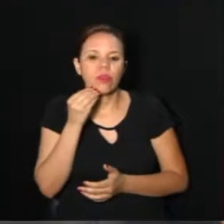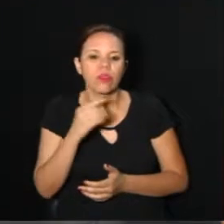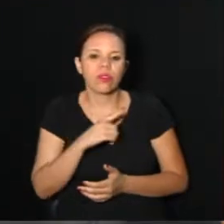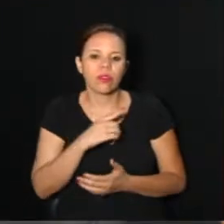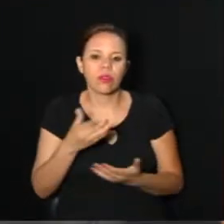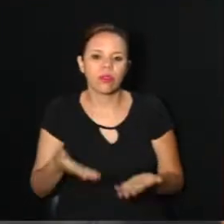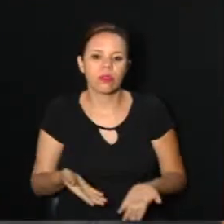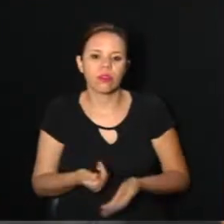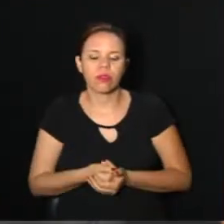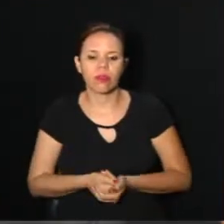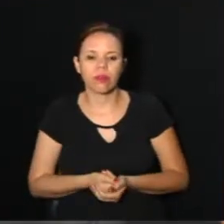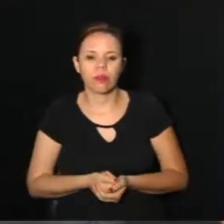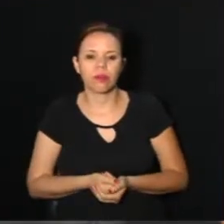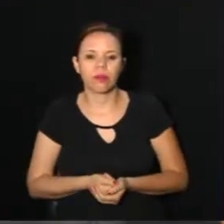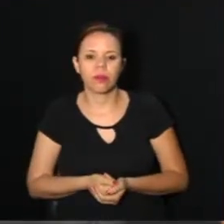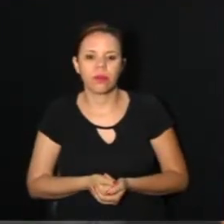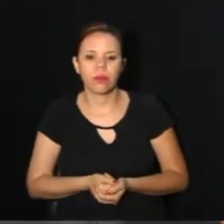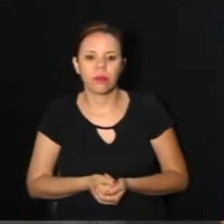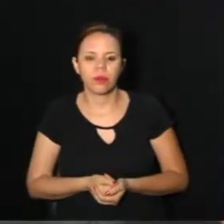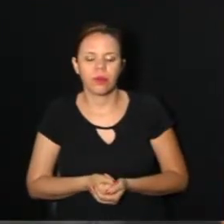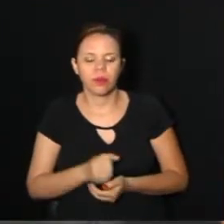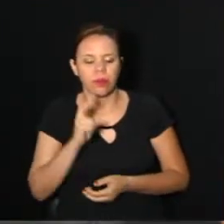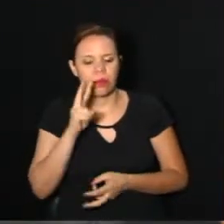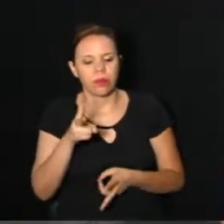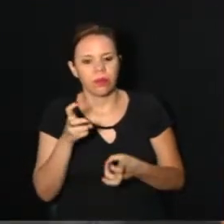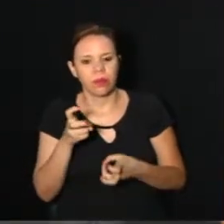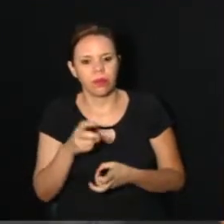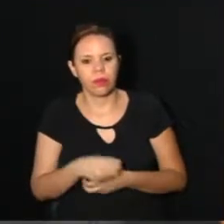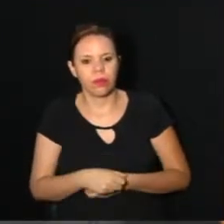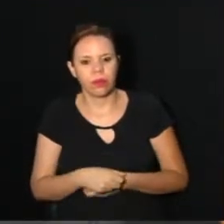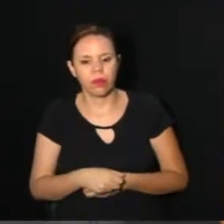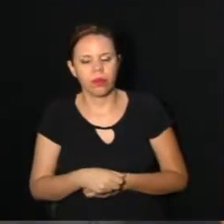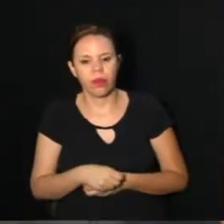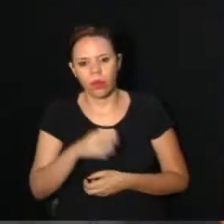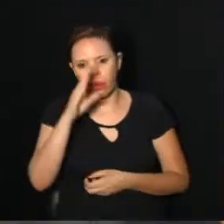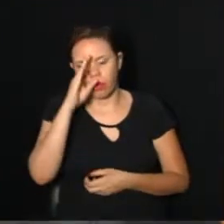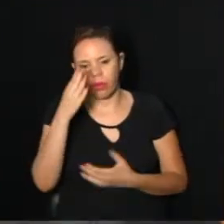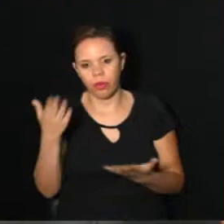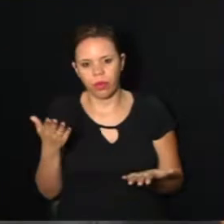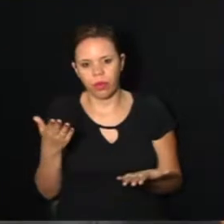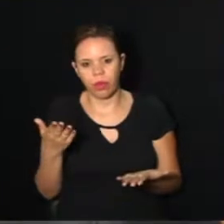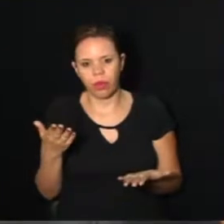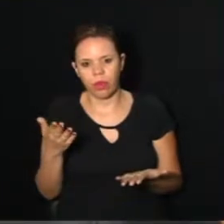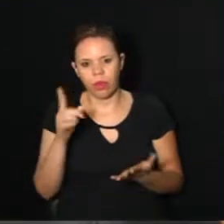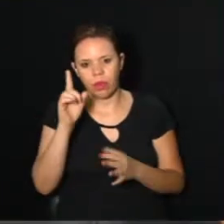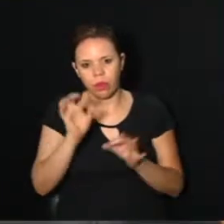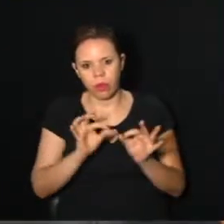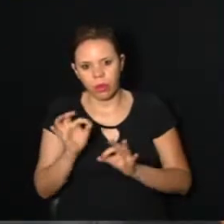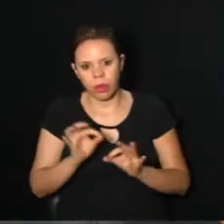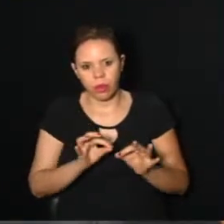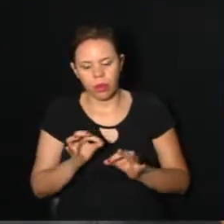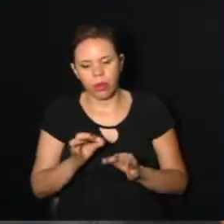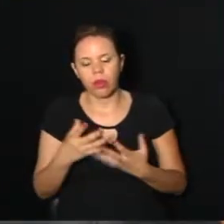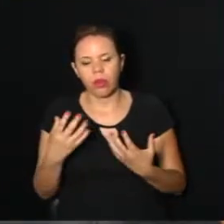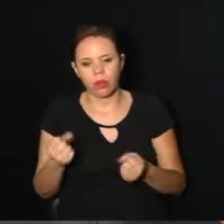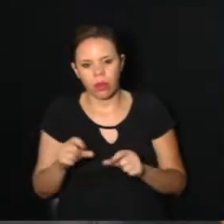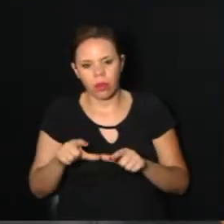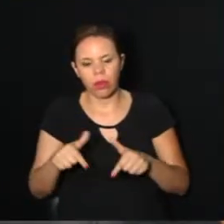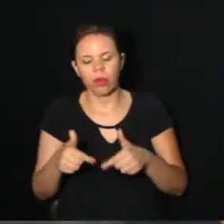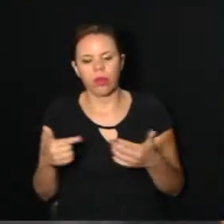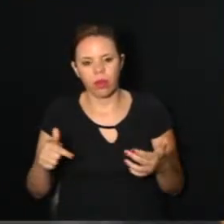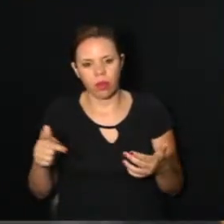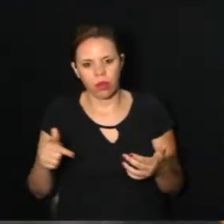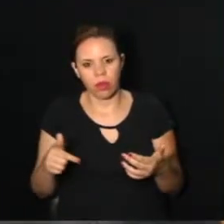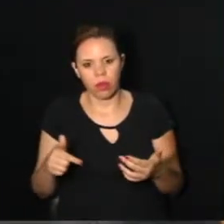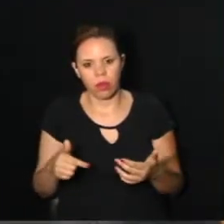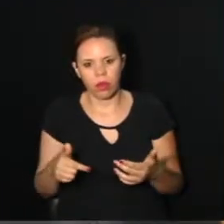tem de ver o fundamento disso e as providências que estão sendo tomadas. Aqui no